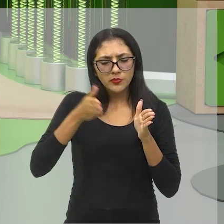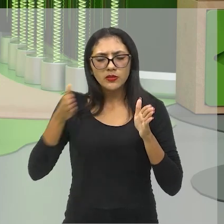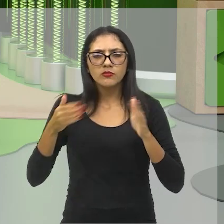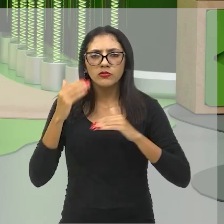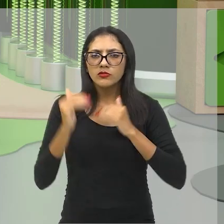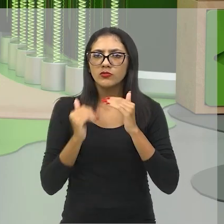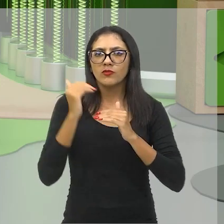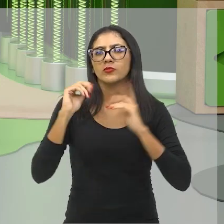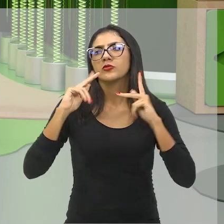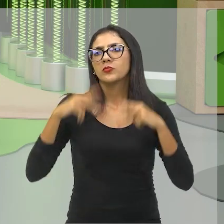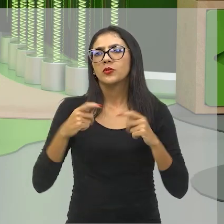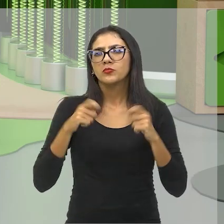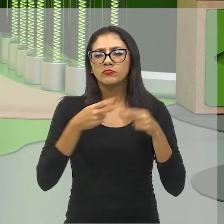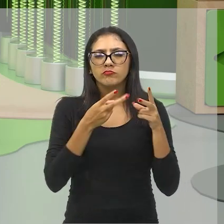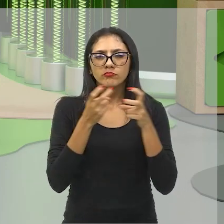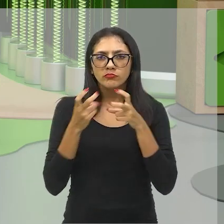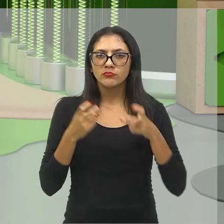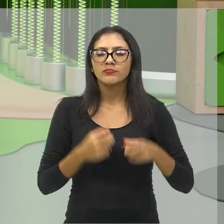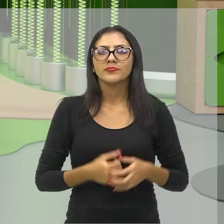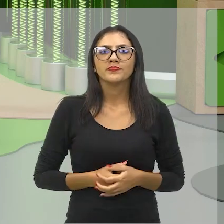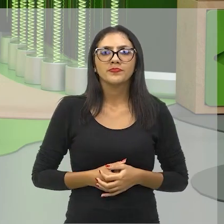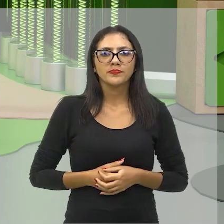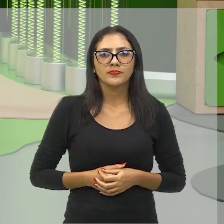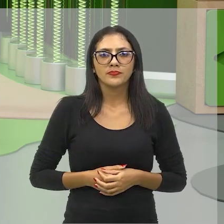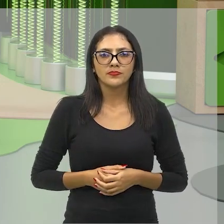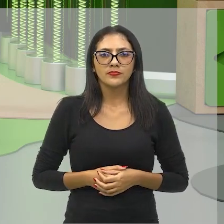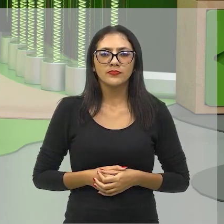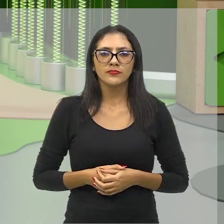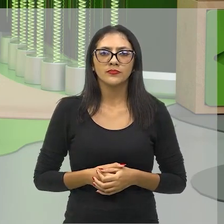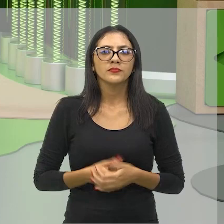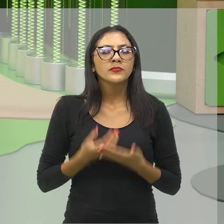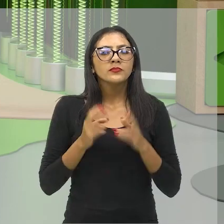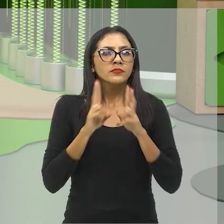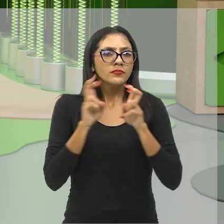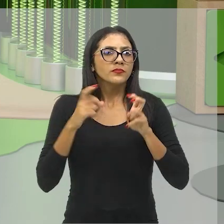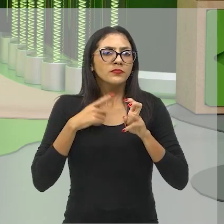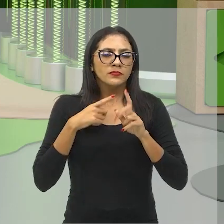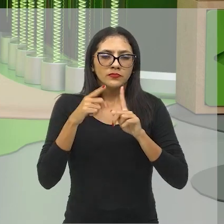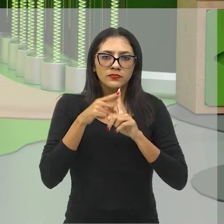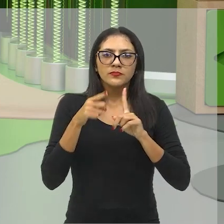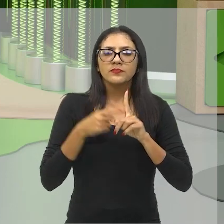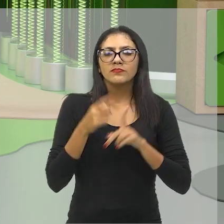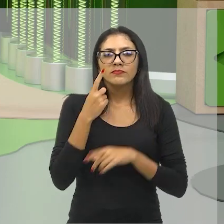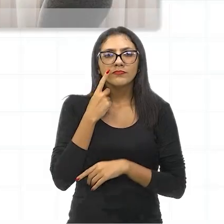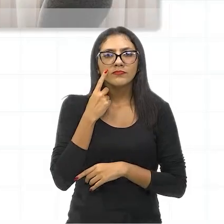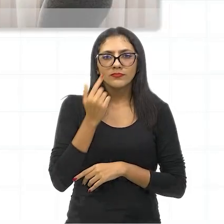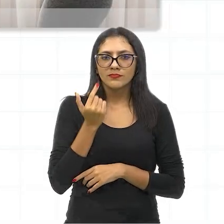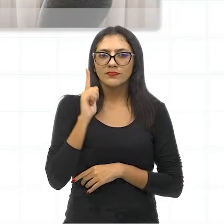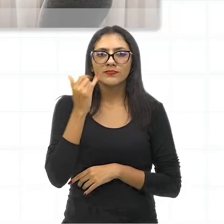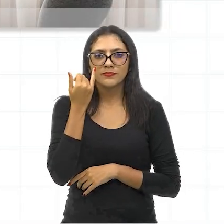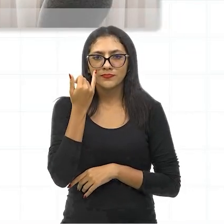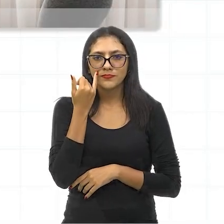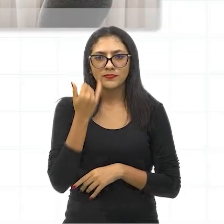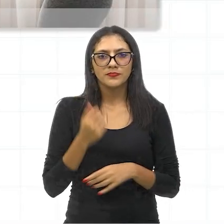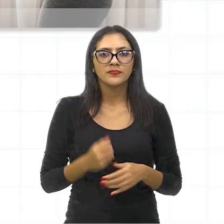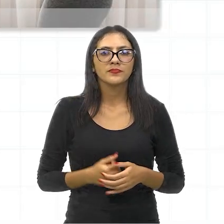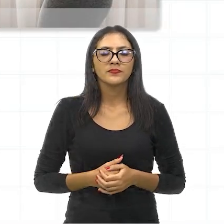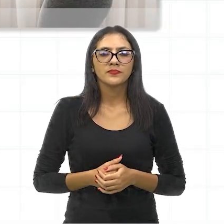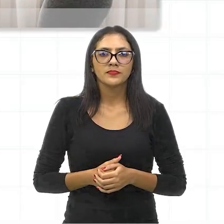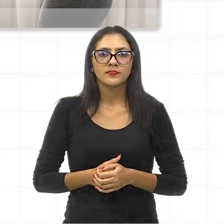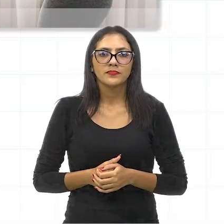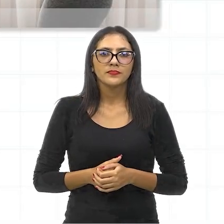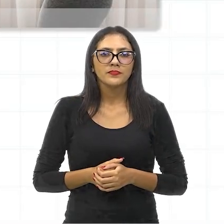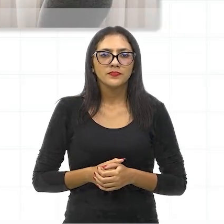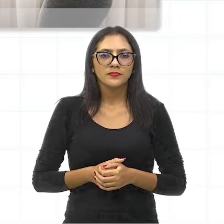pode observar. E aí, falando sobre a gravidez, a gente observa um pouco mais de informações aí na nossa próxima imagem.